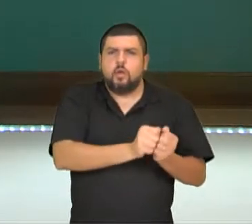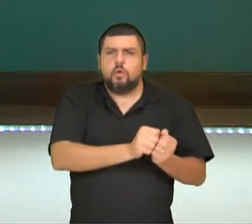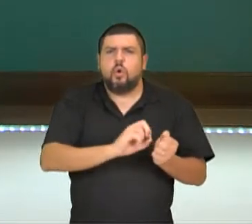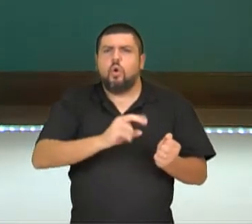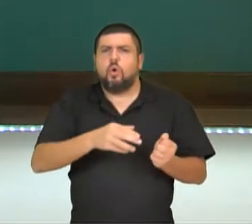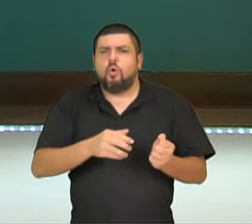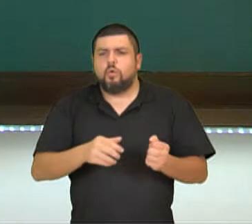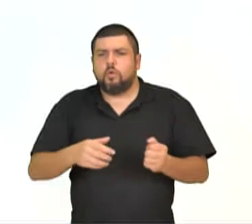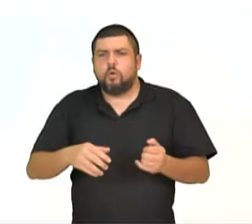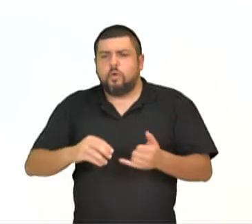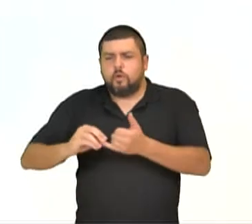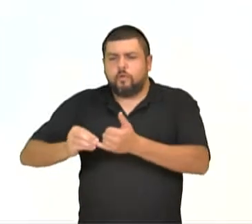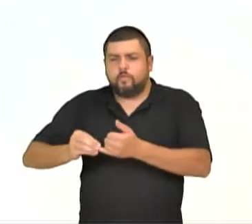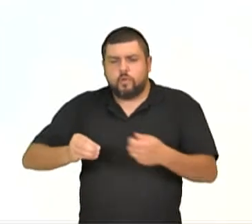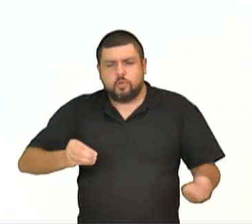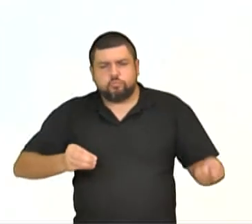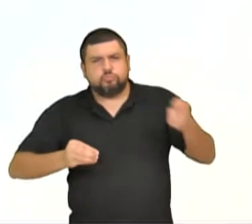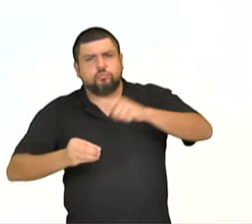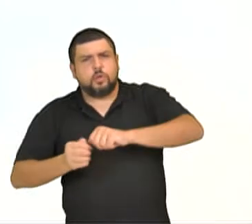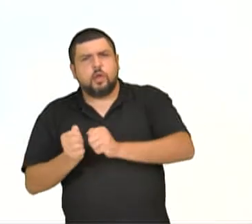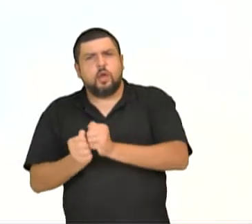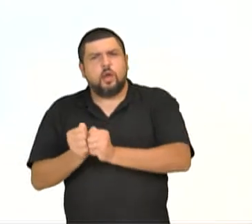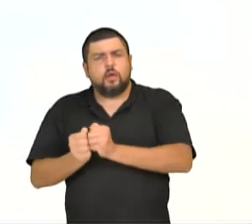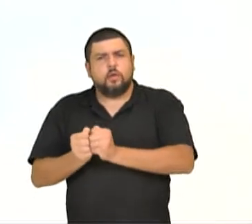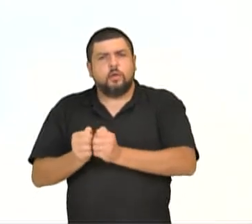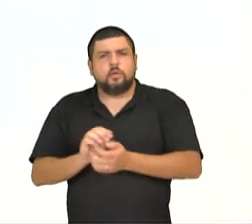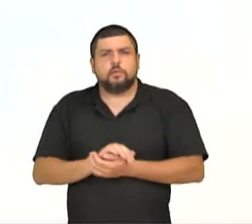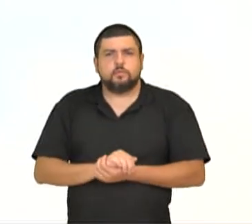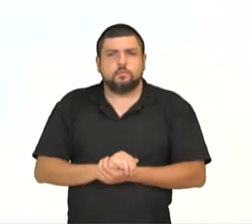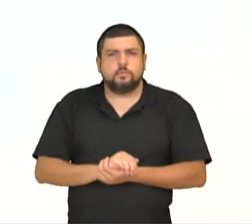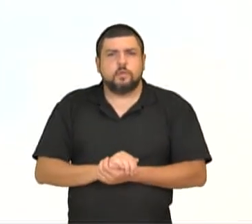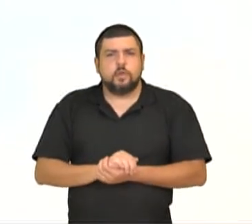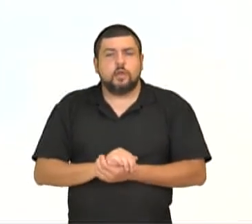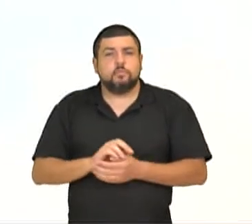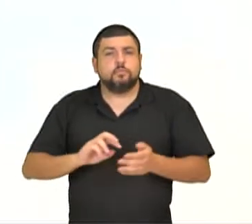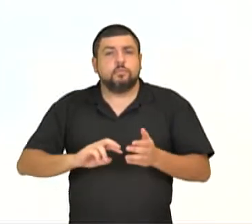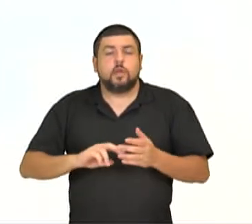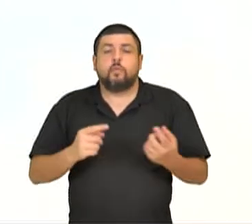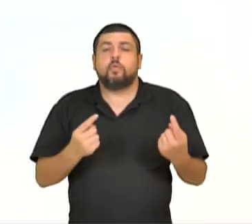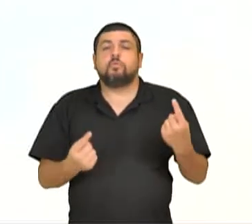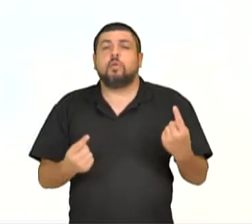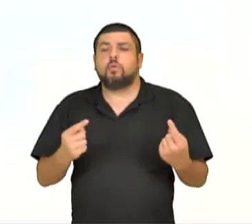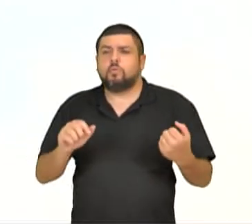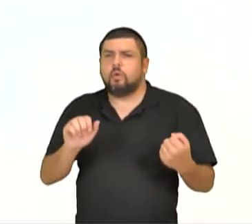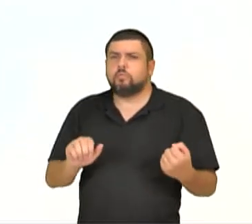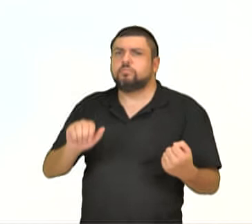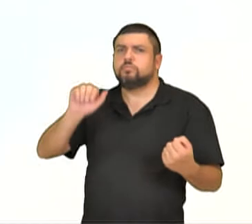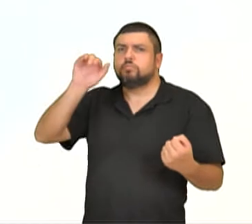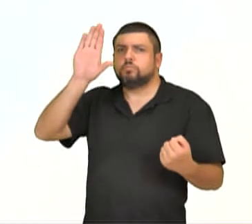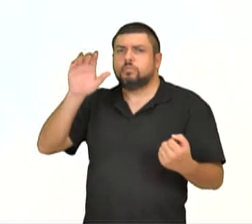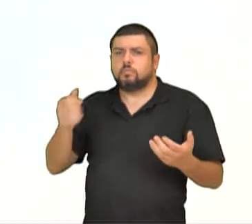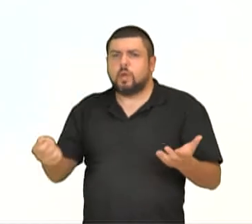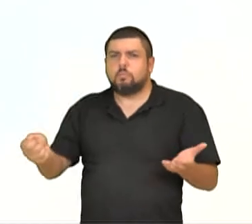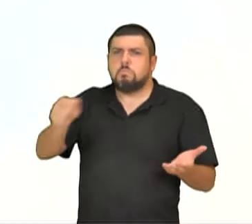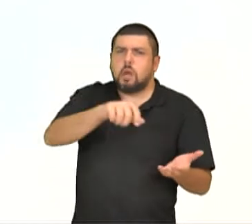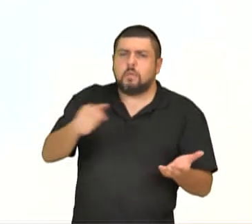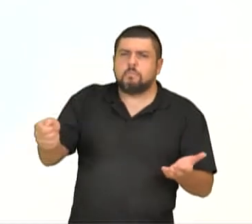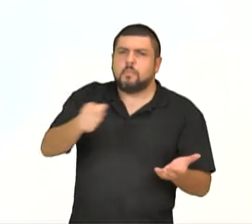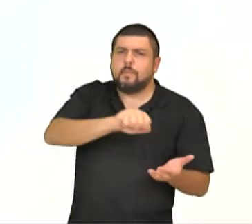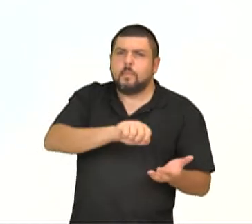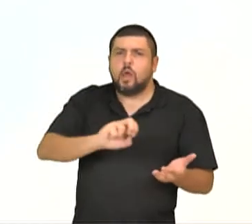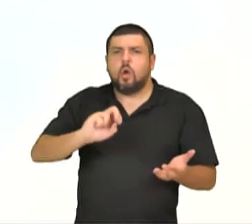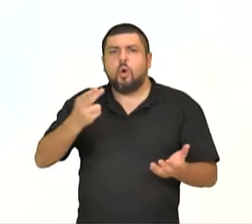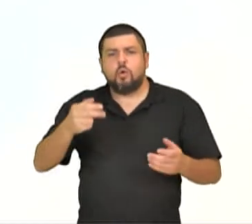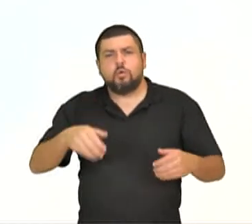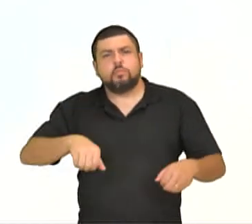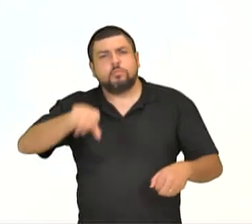E não, né? Feijão com arroz significa que você coloca mais feijão do que arroz no prato. Arroz com feijão, você coloca mais arroz do